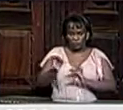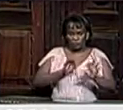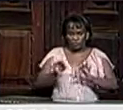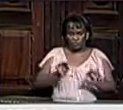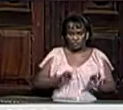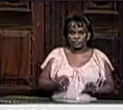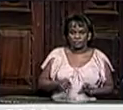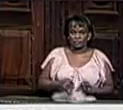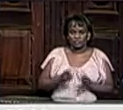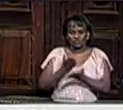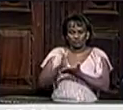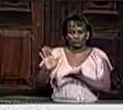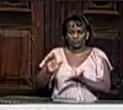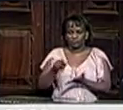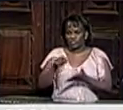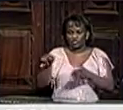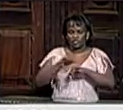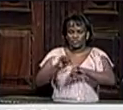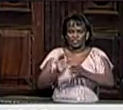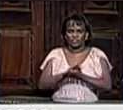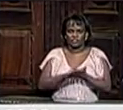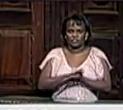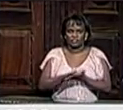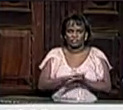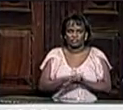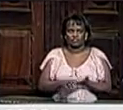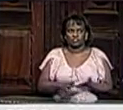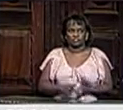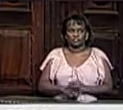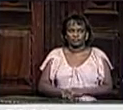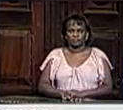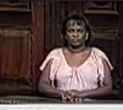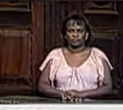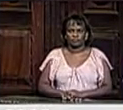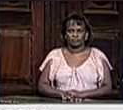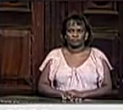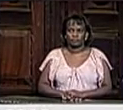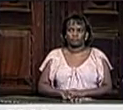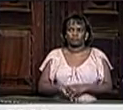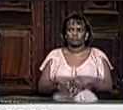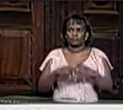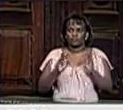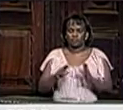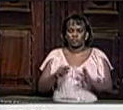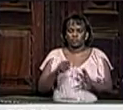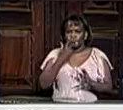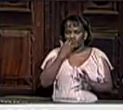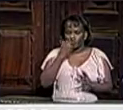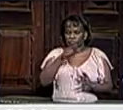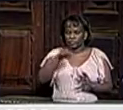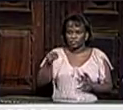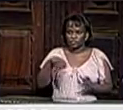o governo deseja tomar, como fôssemos